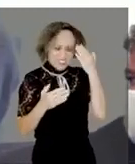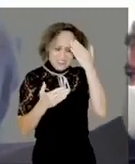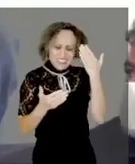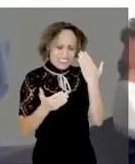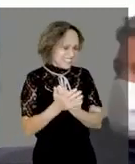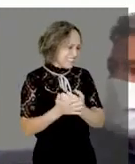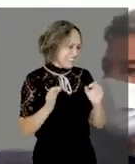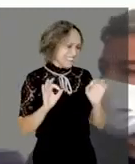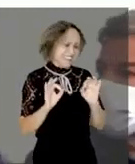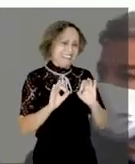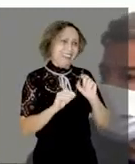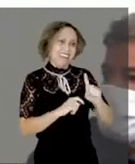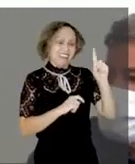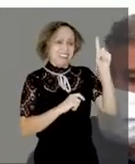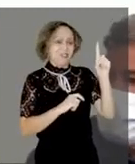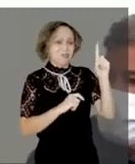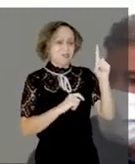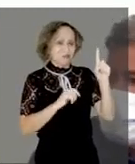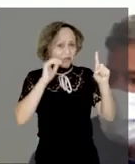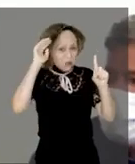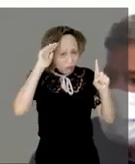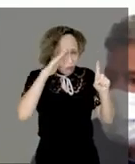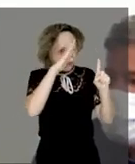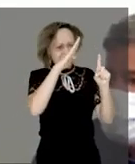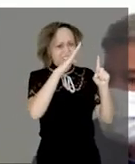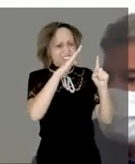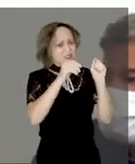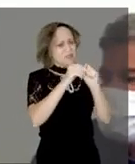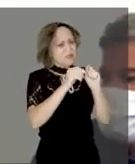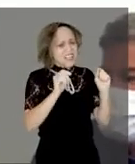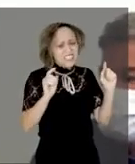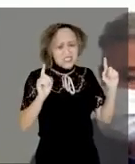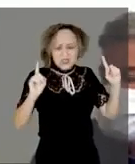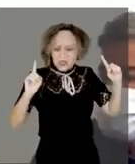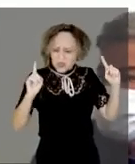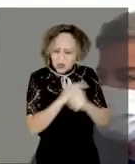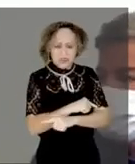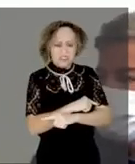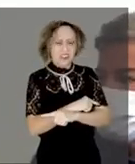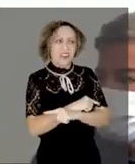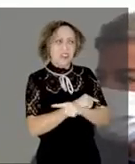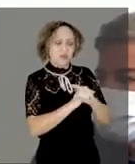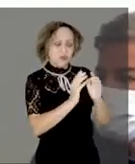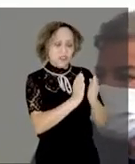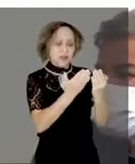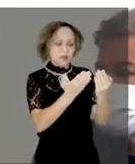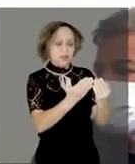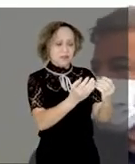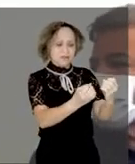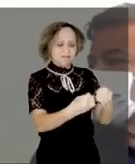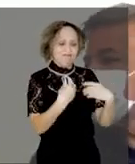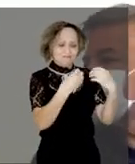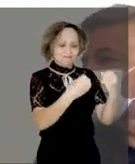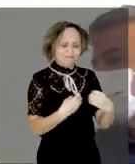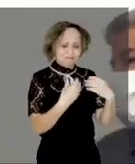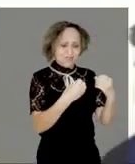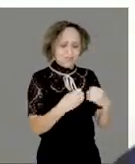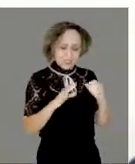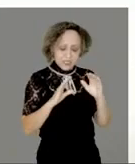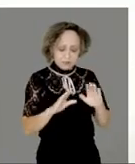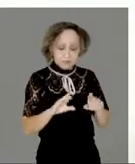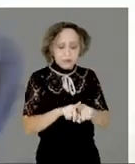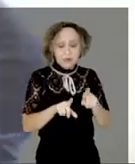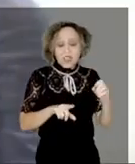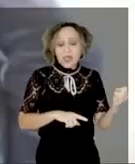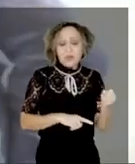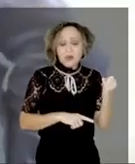que somos leigos, se falarmos, as pessoas não entendem. Às vezes fazem crítica, sabe?